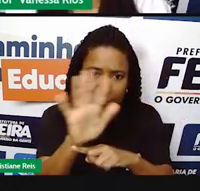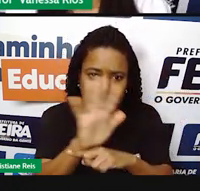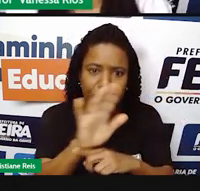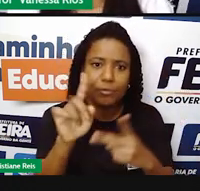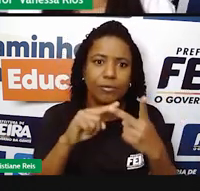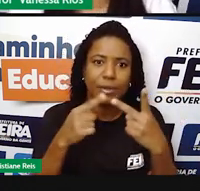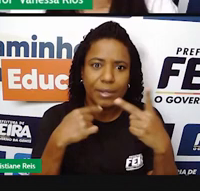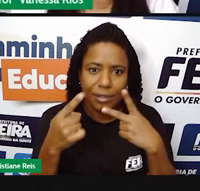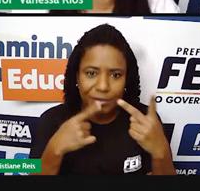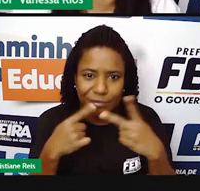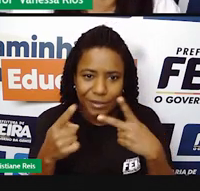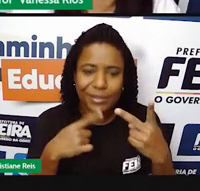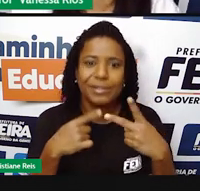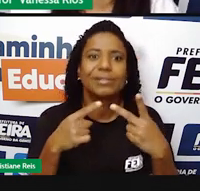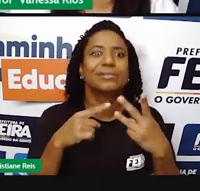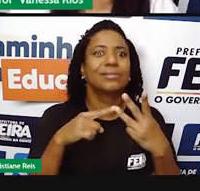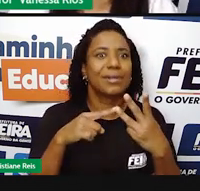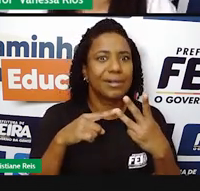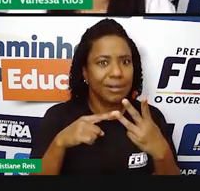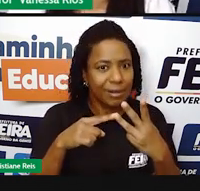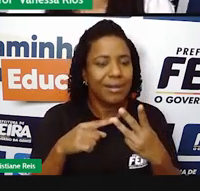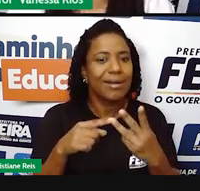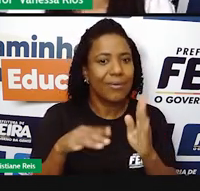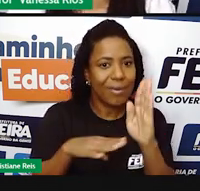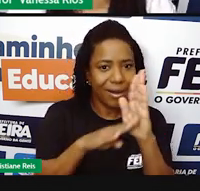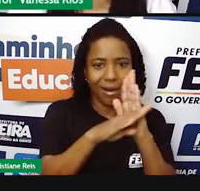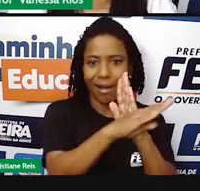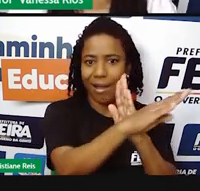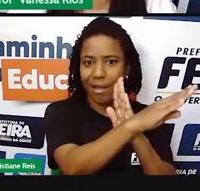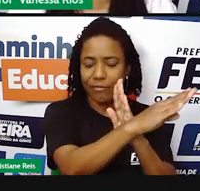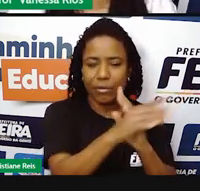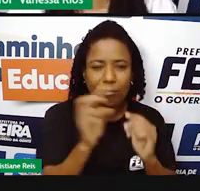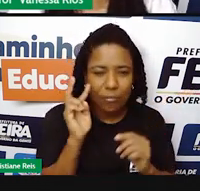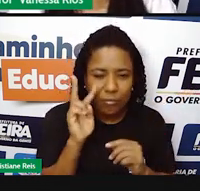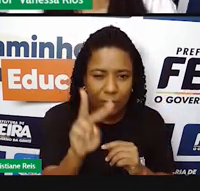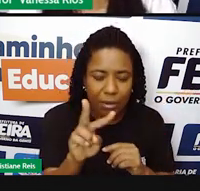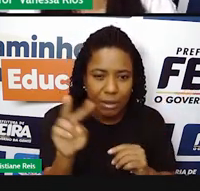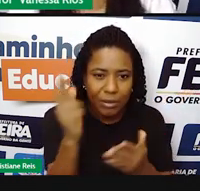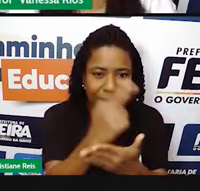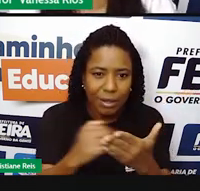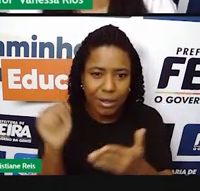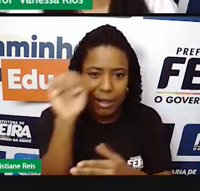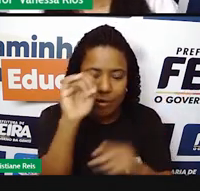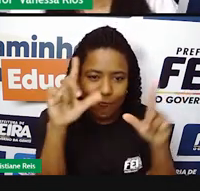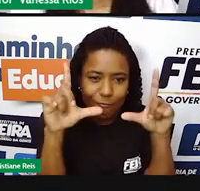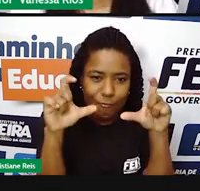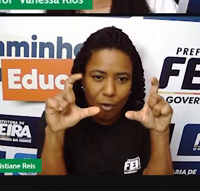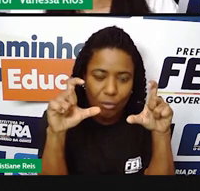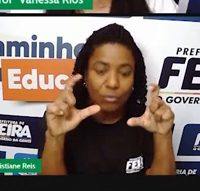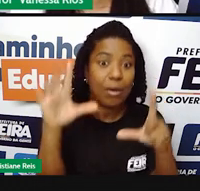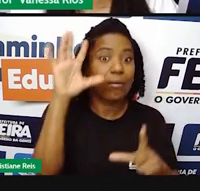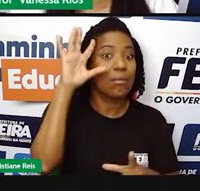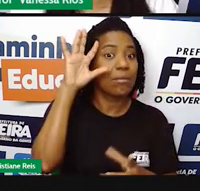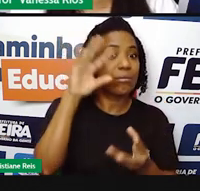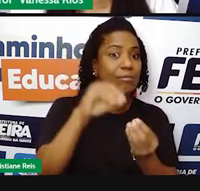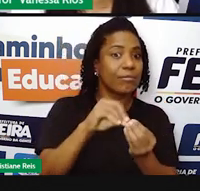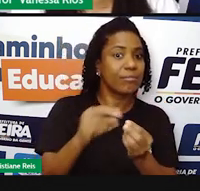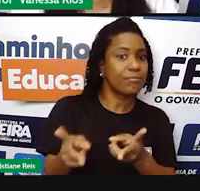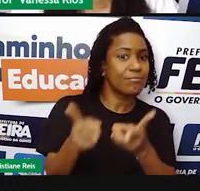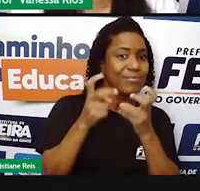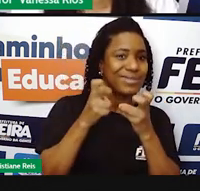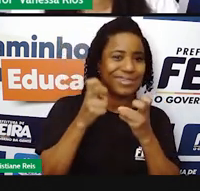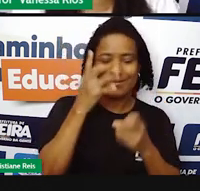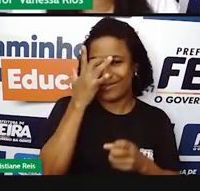gente não consegue entender na leitura, a gente observando as imagens, tanto da fotografia, quanto